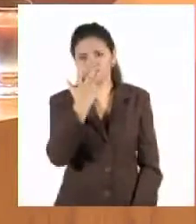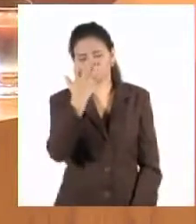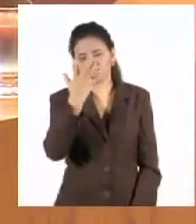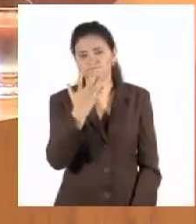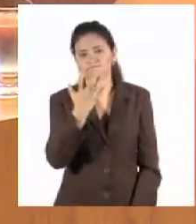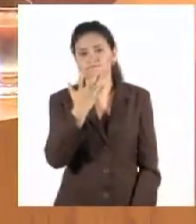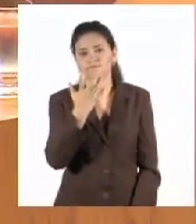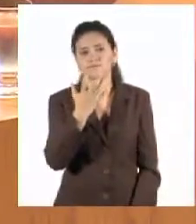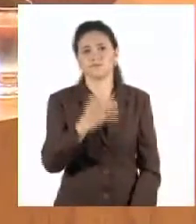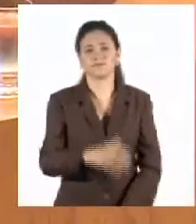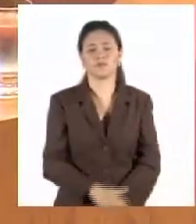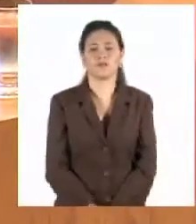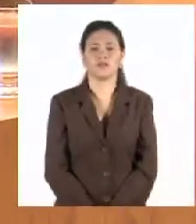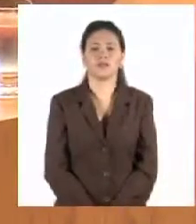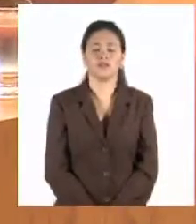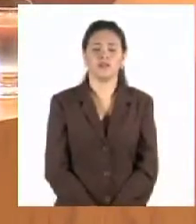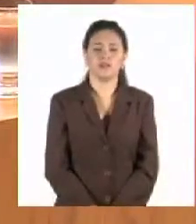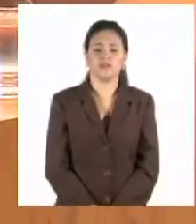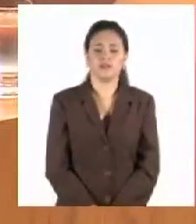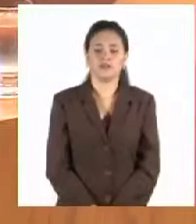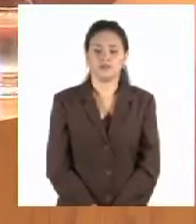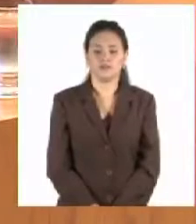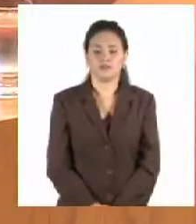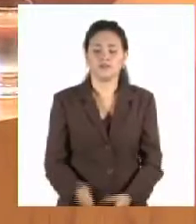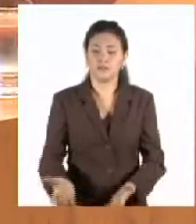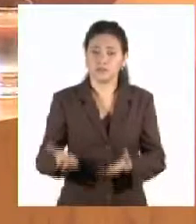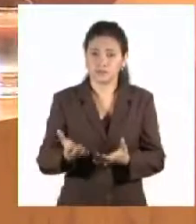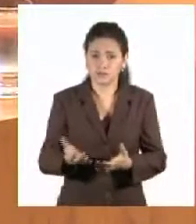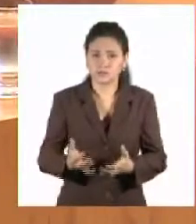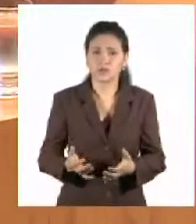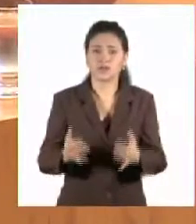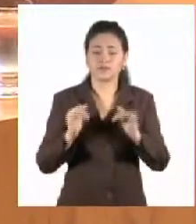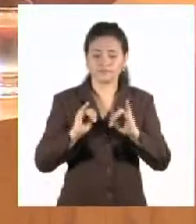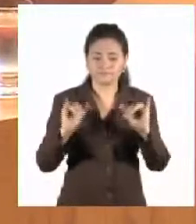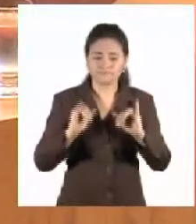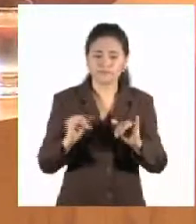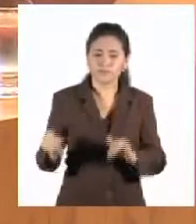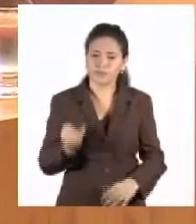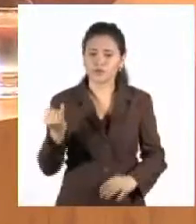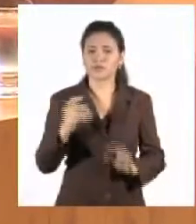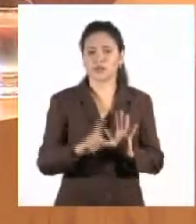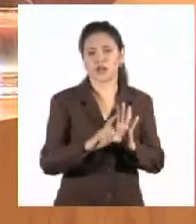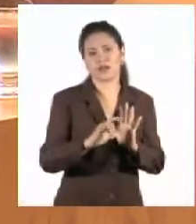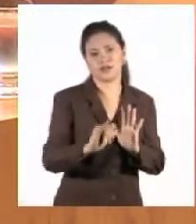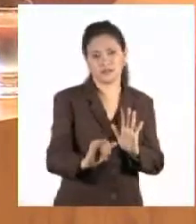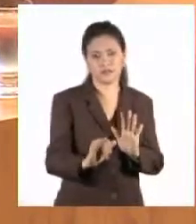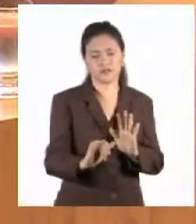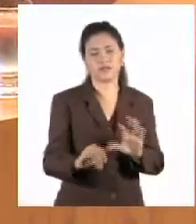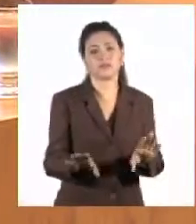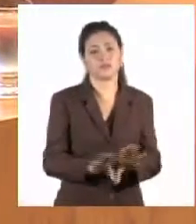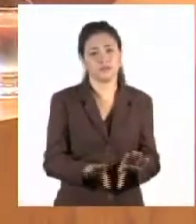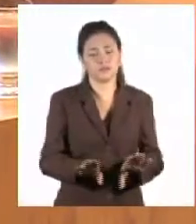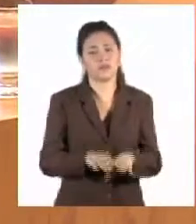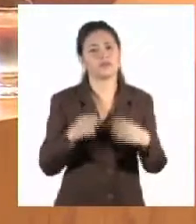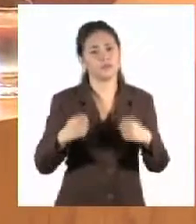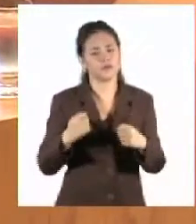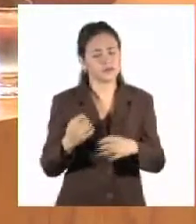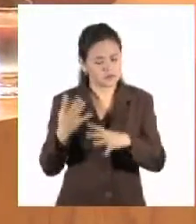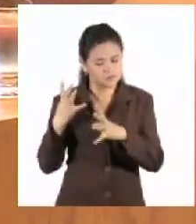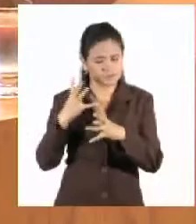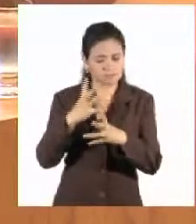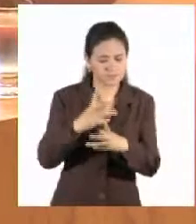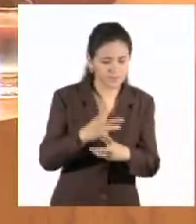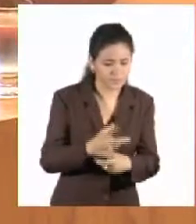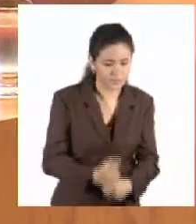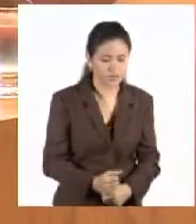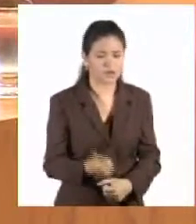aquecer a lei, mas na condição de quem realmente precisa também discutir ou rediscutir essa análise da